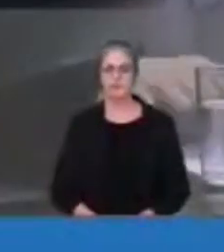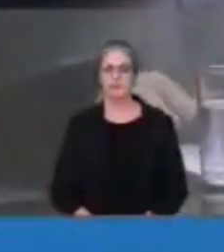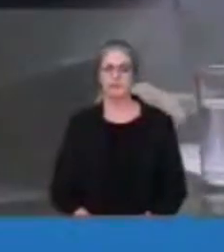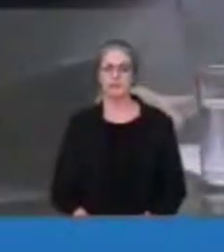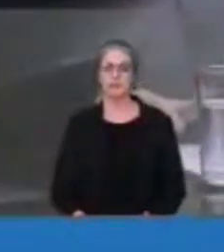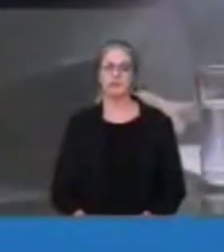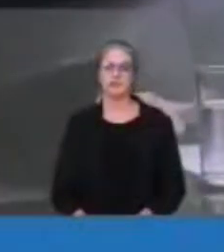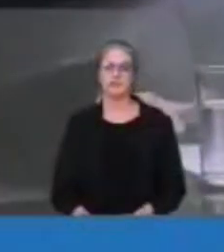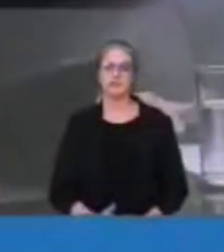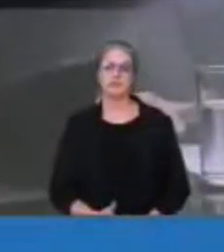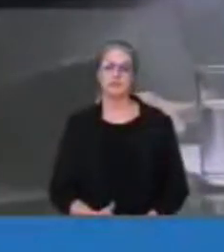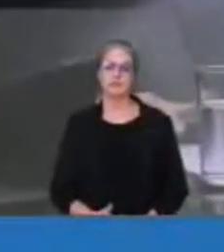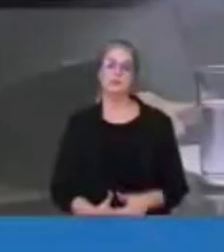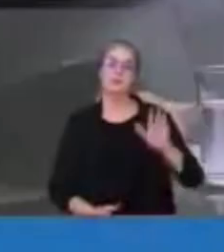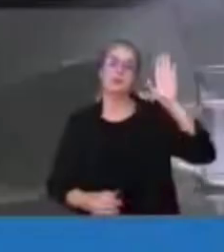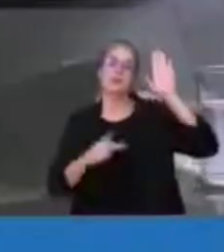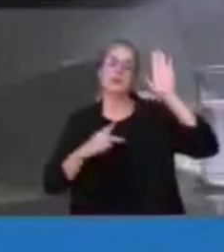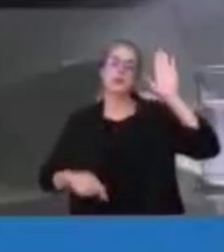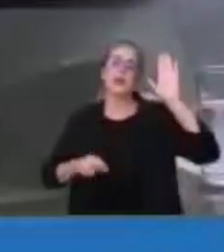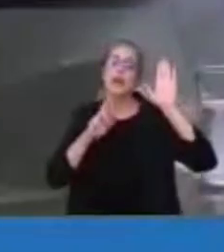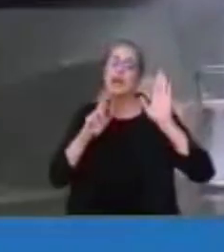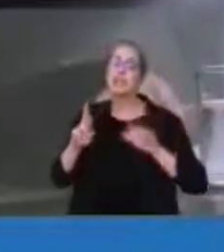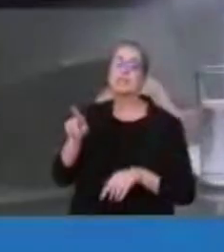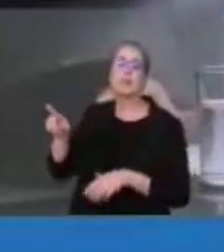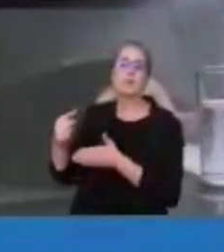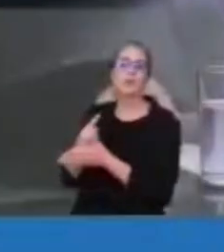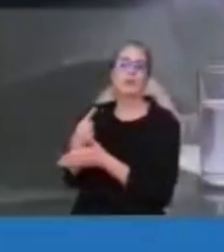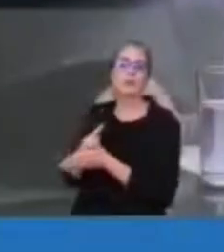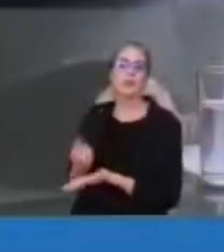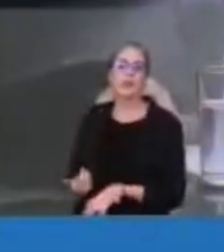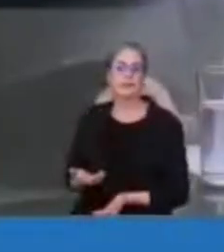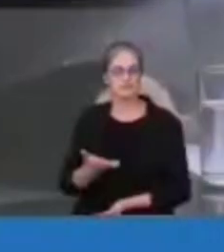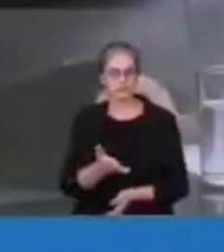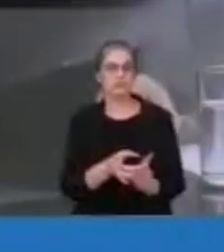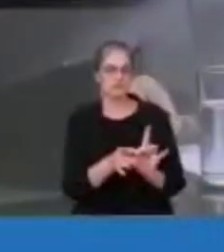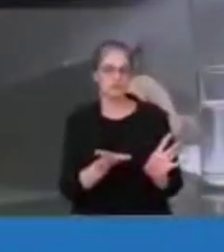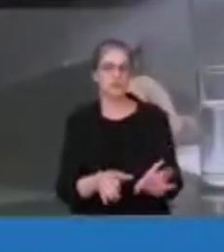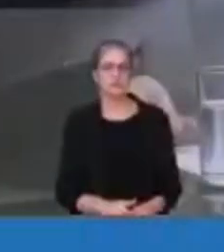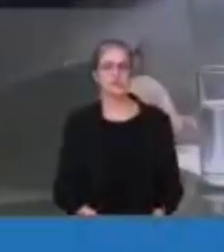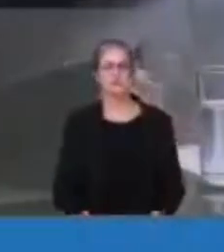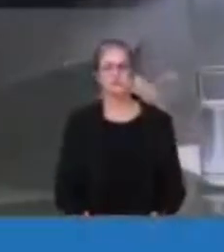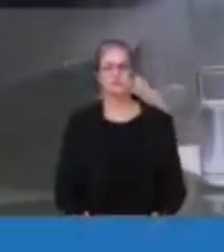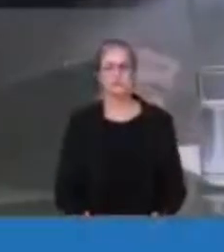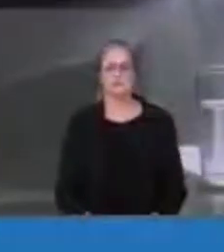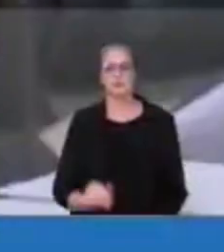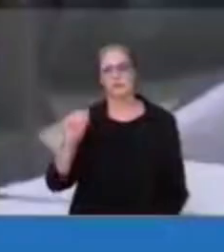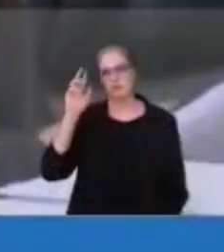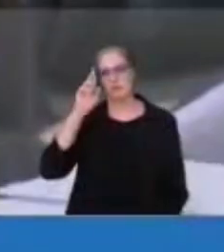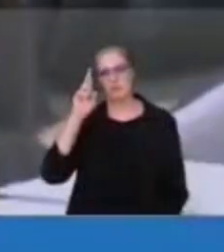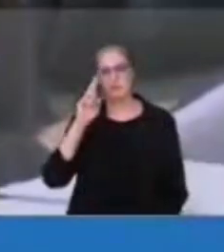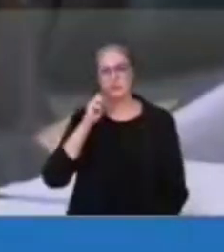Presidente, se Vossa Excelência me permite, só para responder... Pois não, conceda a palavra ao líder Randolph Rodrigues. Caríssimo senador